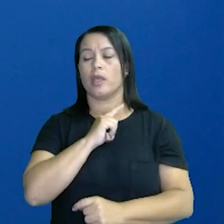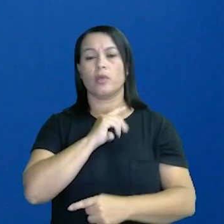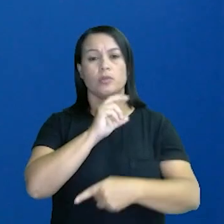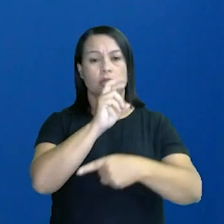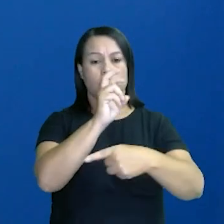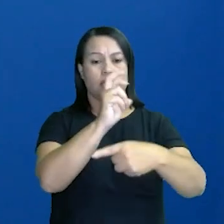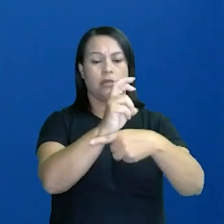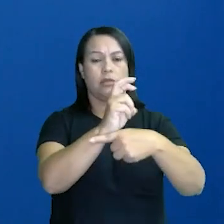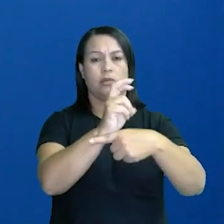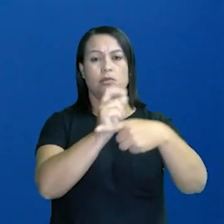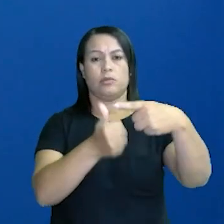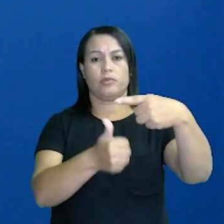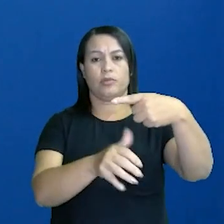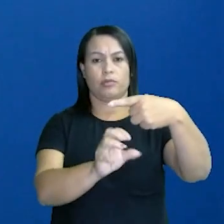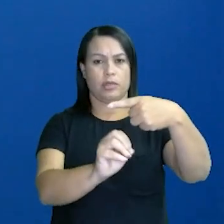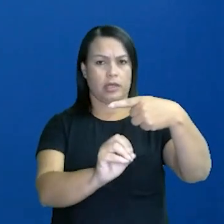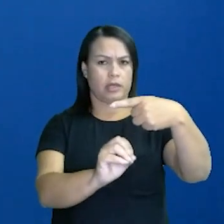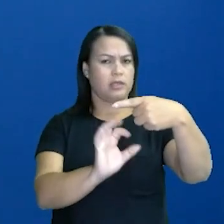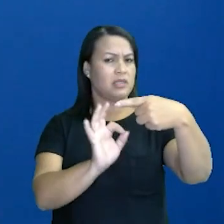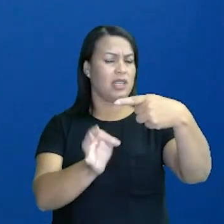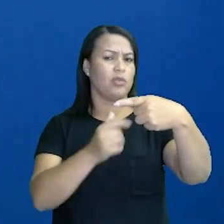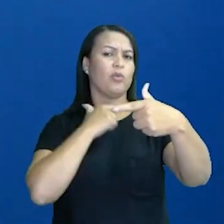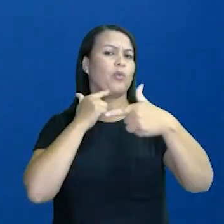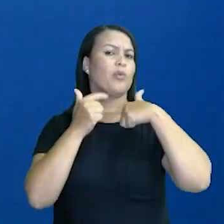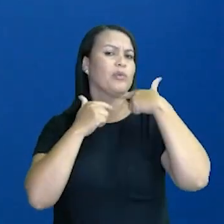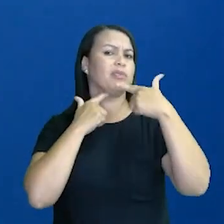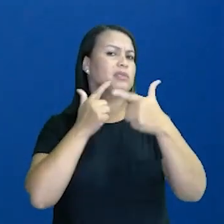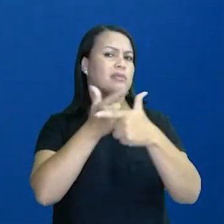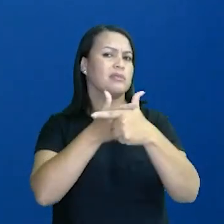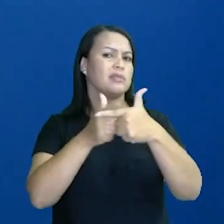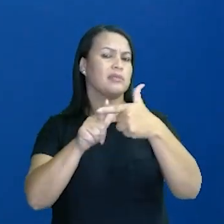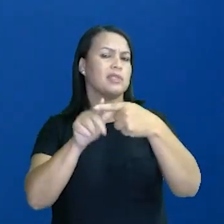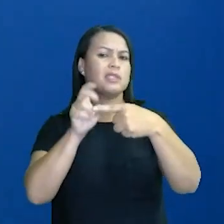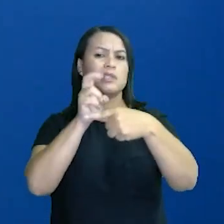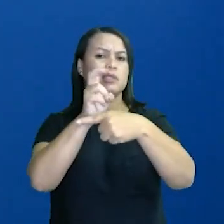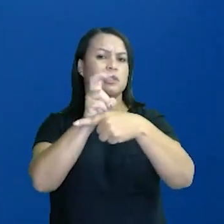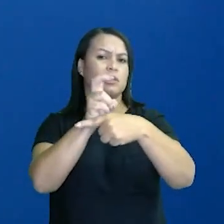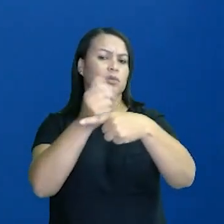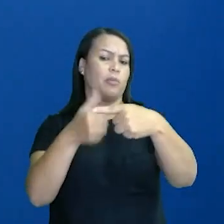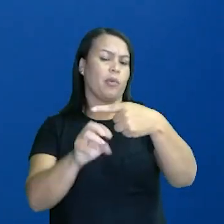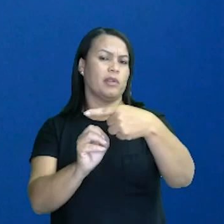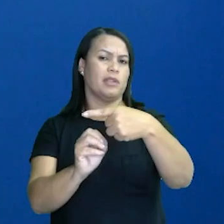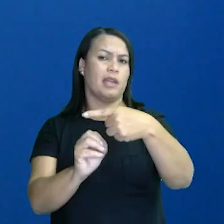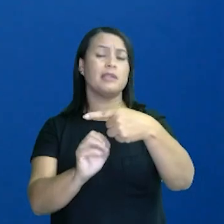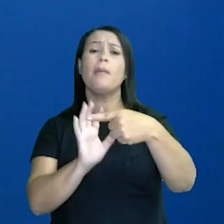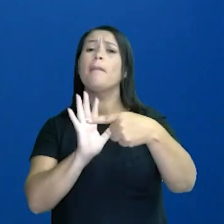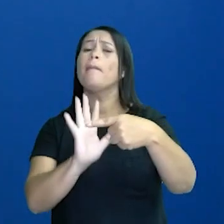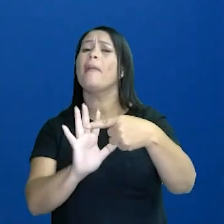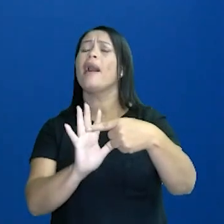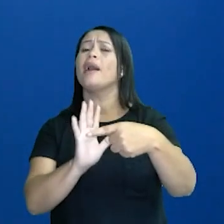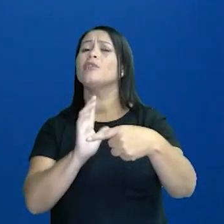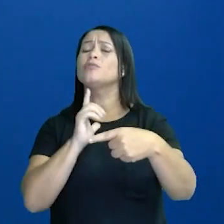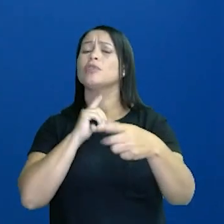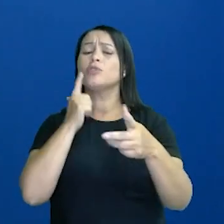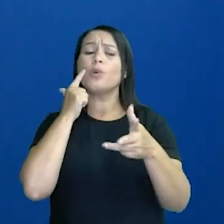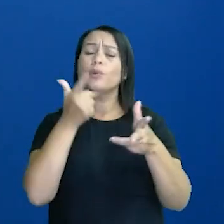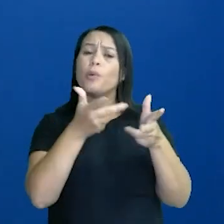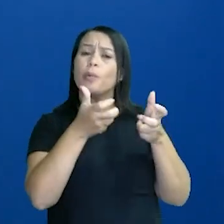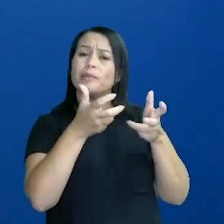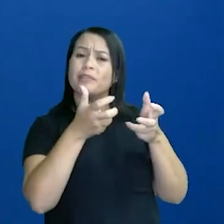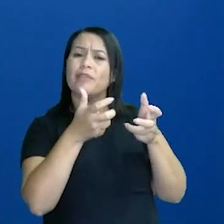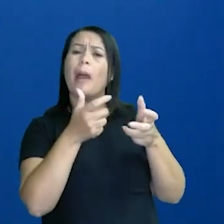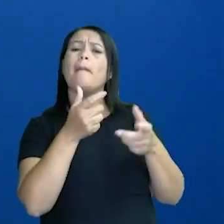tenho 5 sobre 10, tá? Não dá para dividir 5 não dá para dividir por 10. Mas, só de